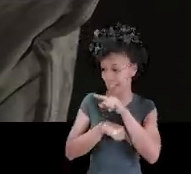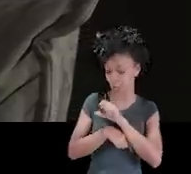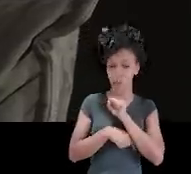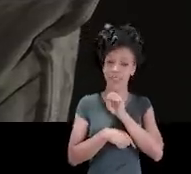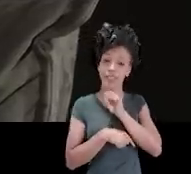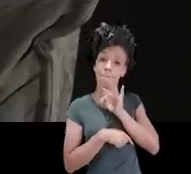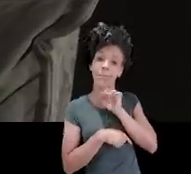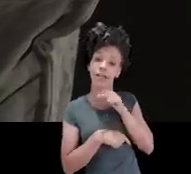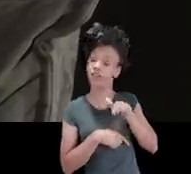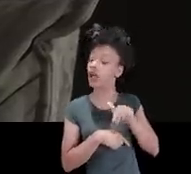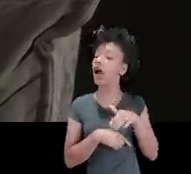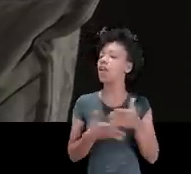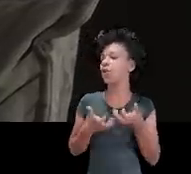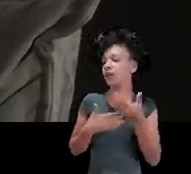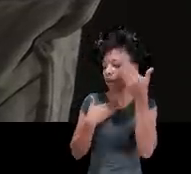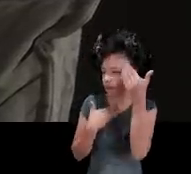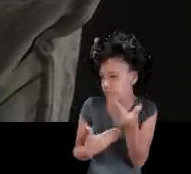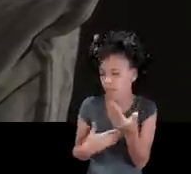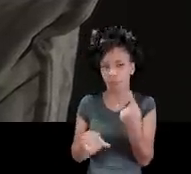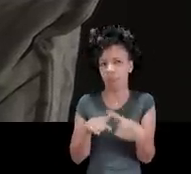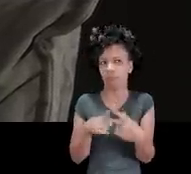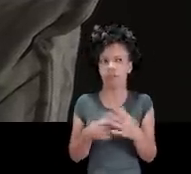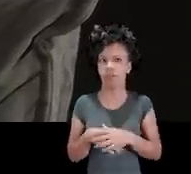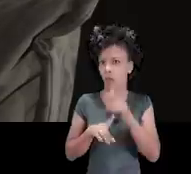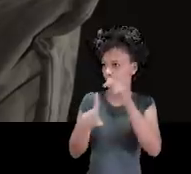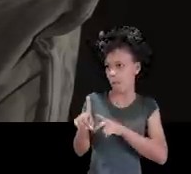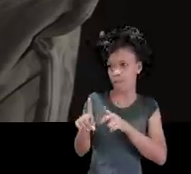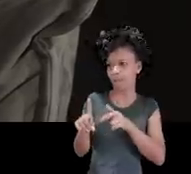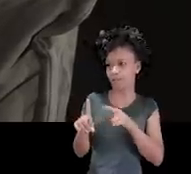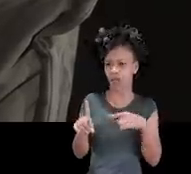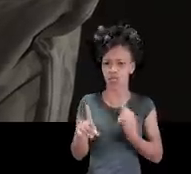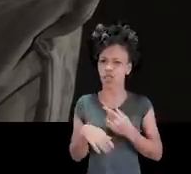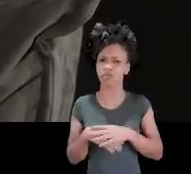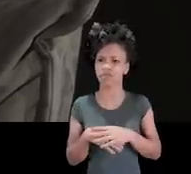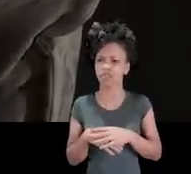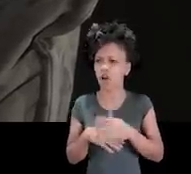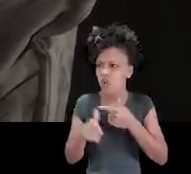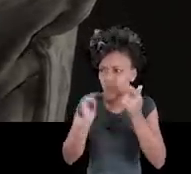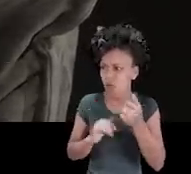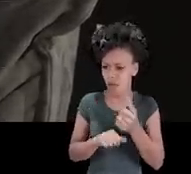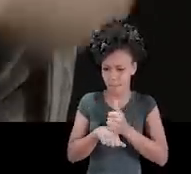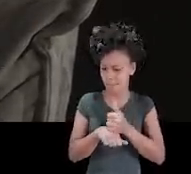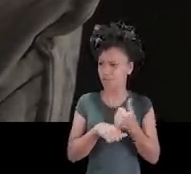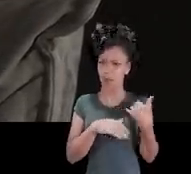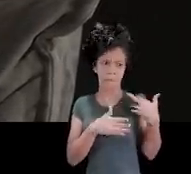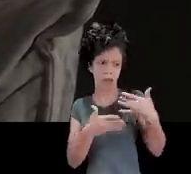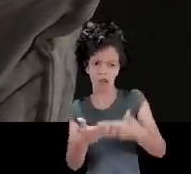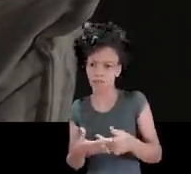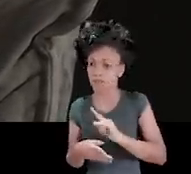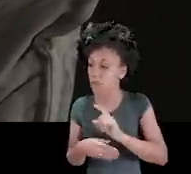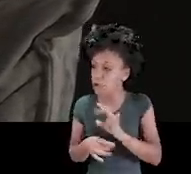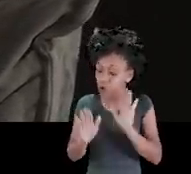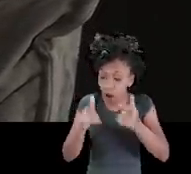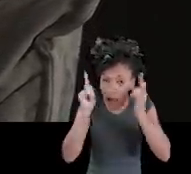eu queria muito agradecer, porque assim, mais do que tipo um artista, cara, a gente fez uma roda, a gente não falou da sua carreira, que é imensa. A gente veio falar sobre careca.